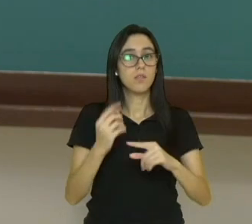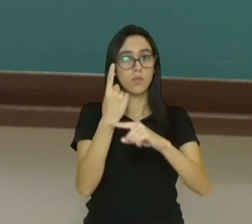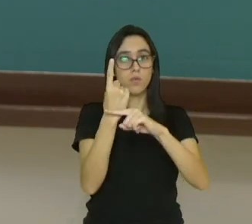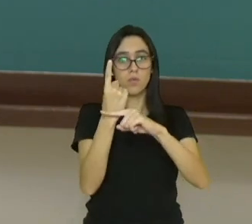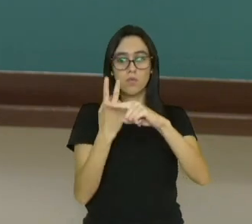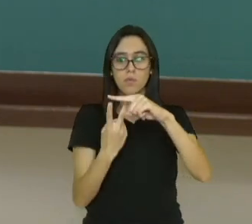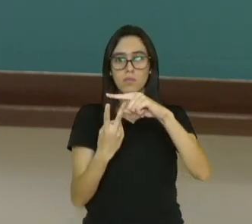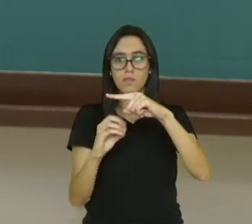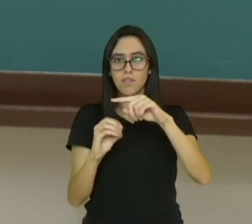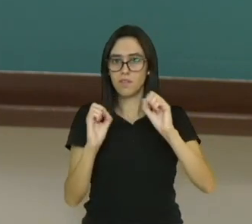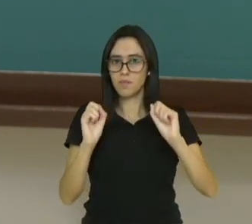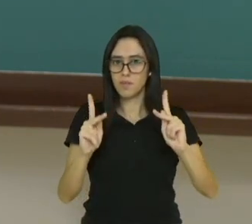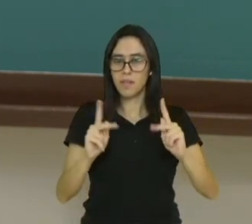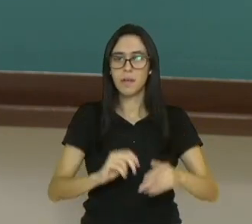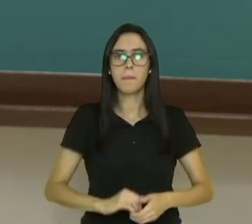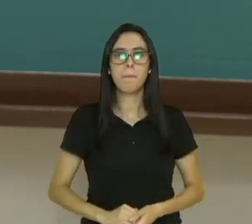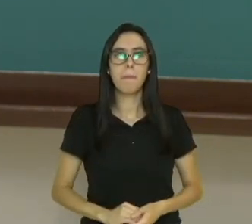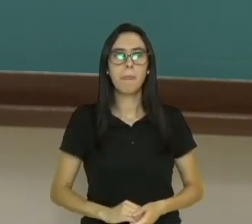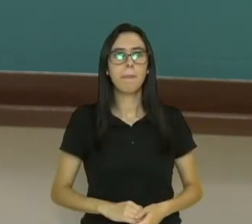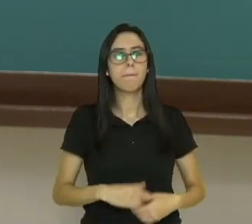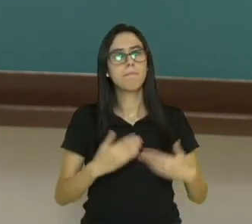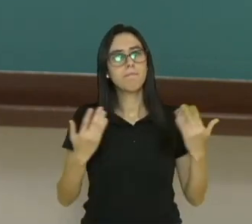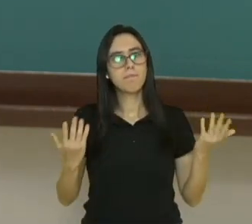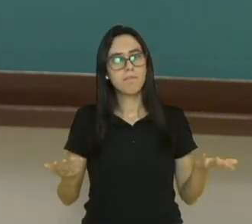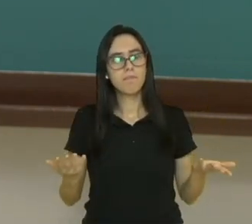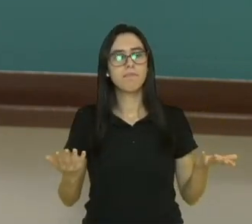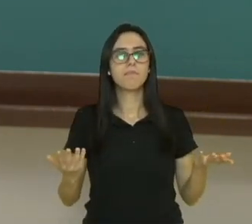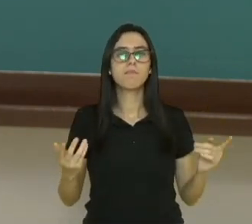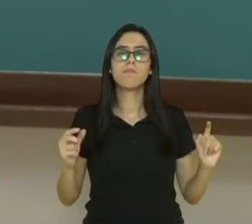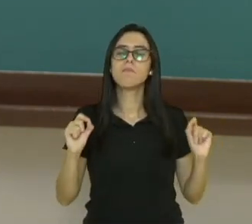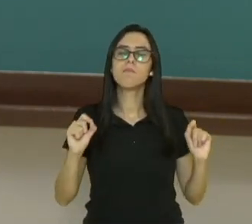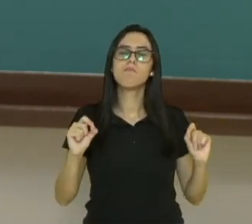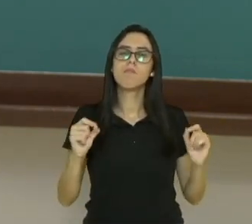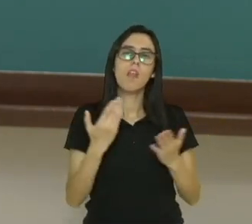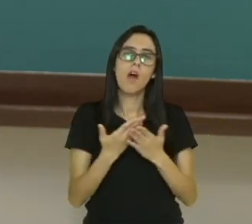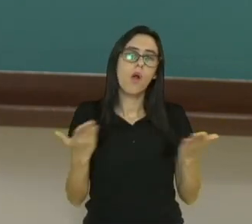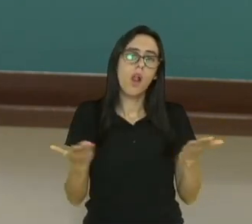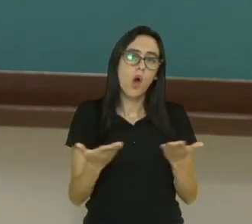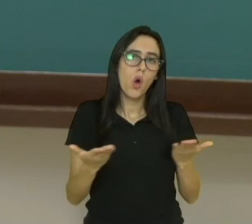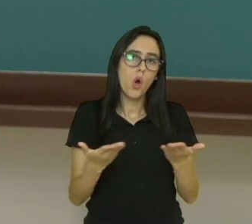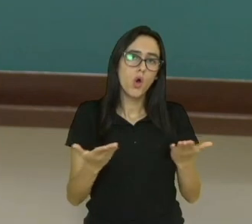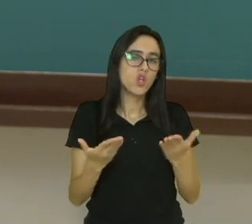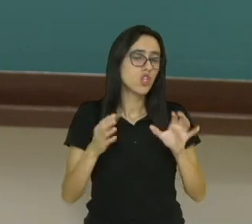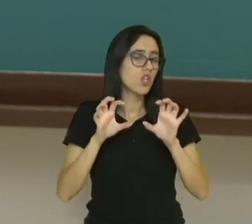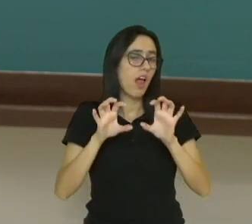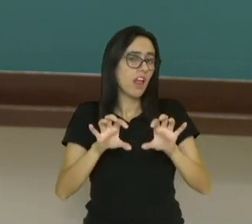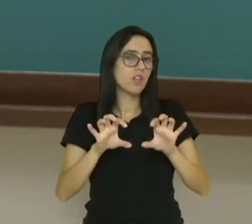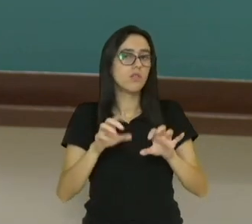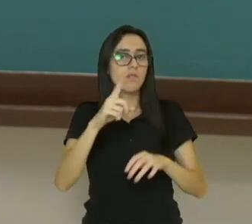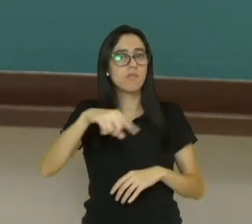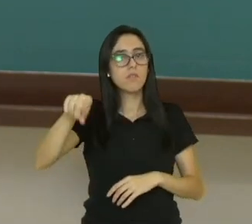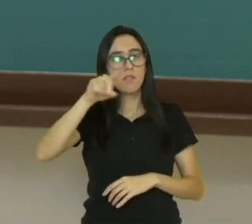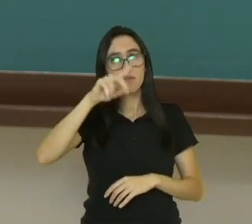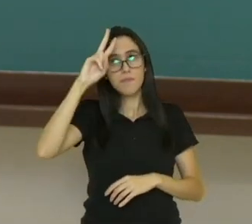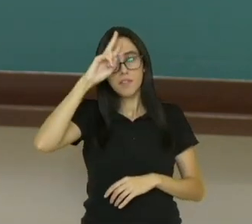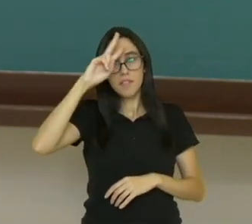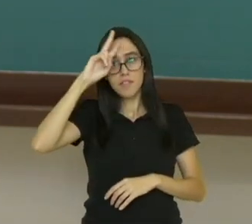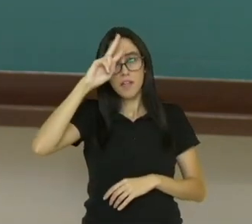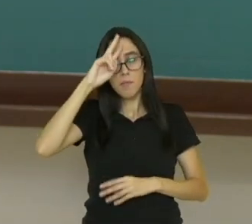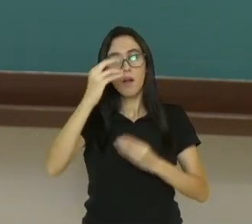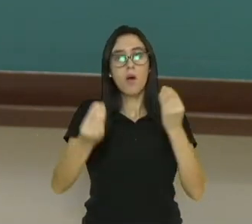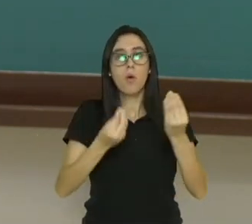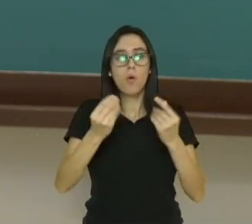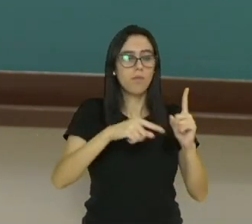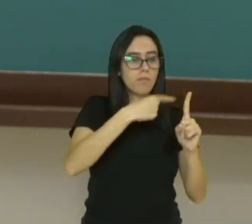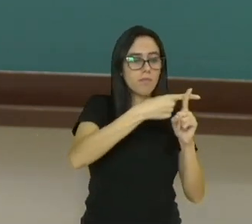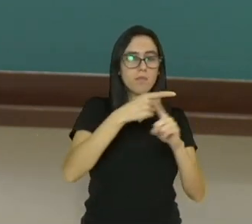tá, pessoal? Bom, o que tínhamos para a aula de hoje era vocês relembrarem como é que a gente faz